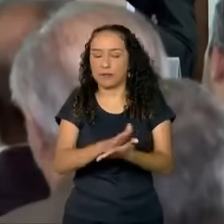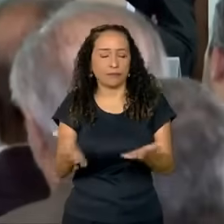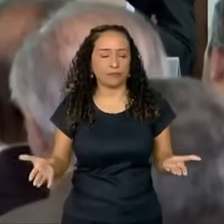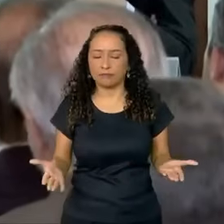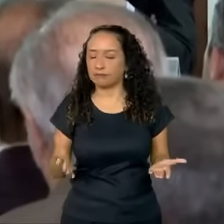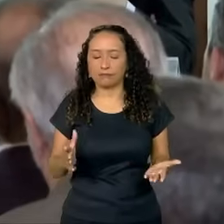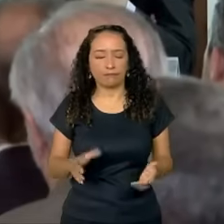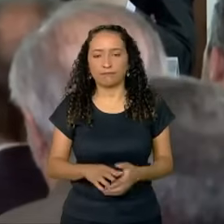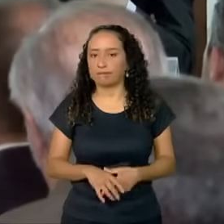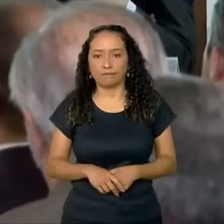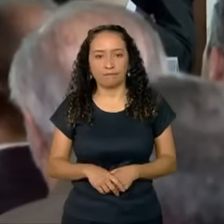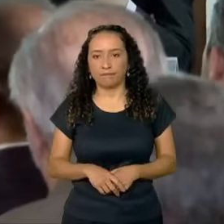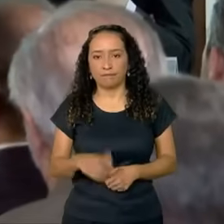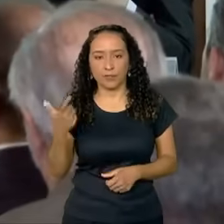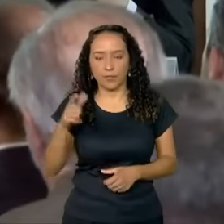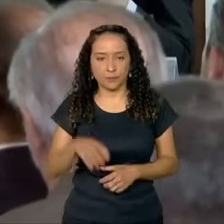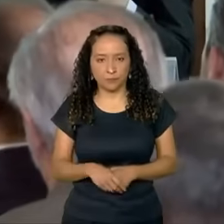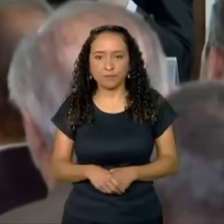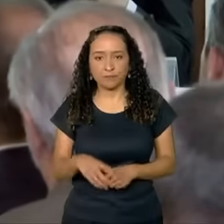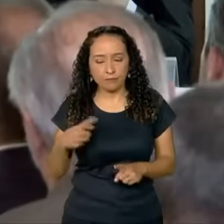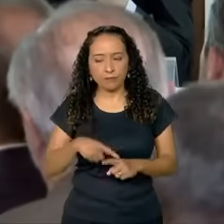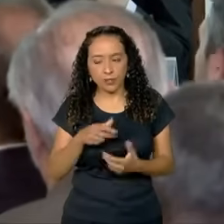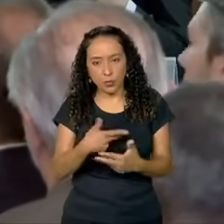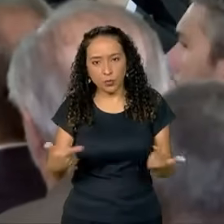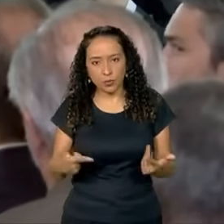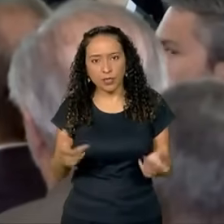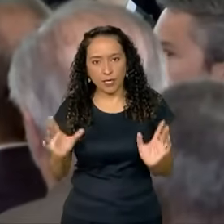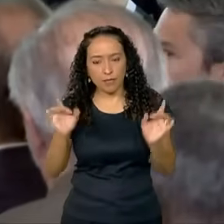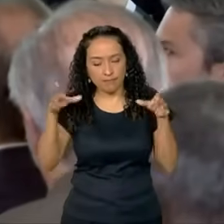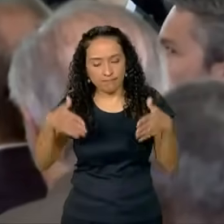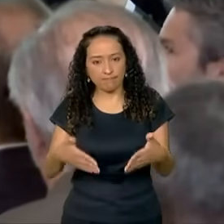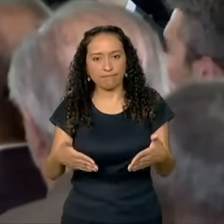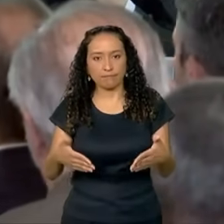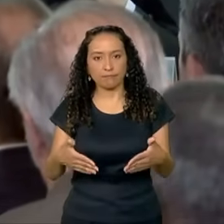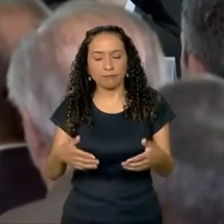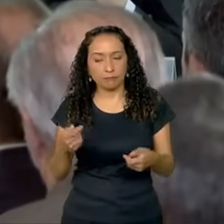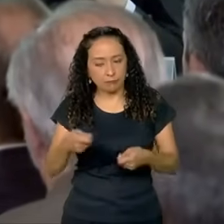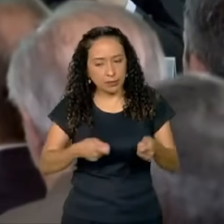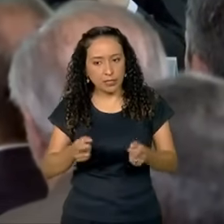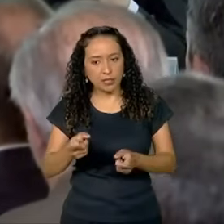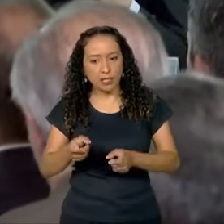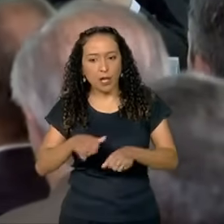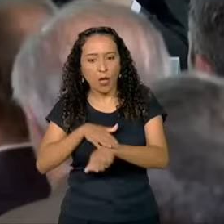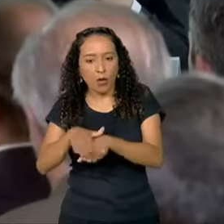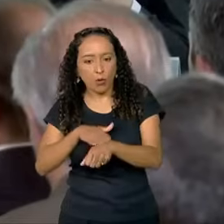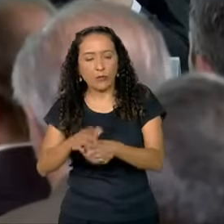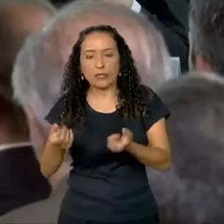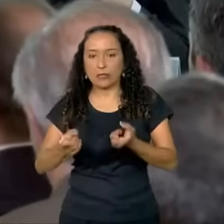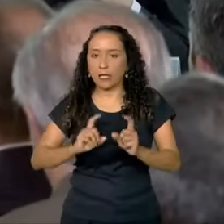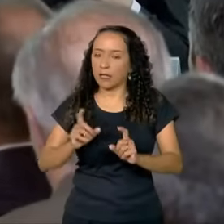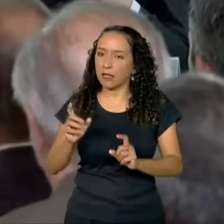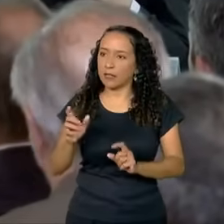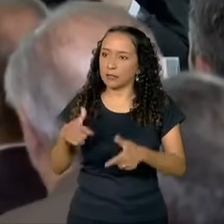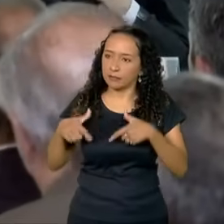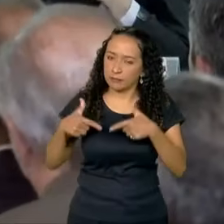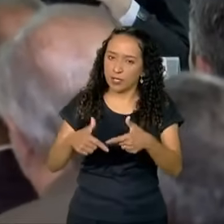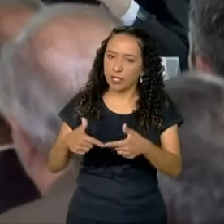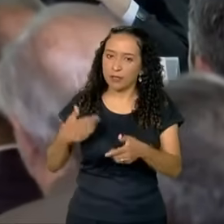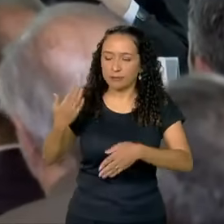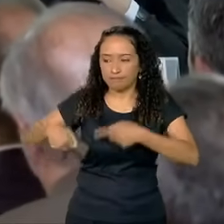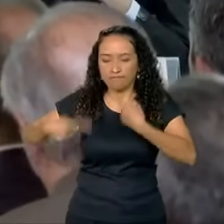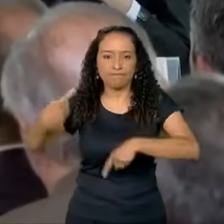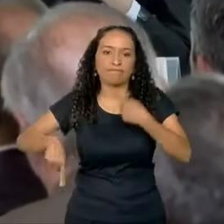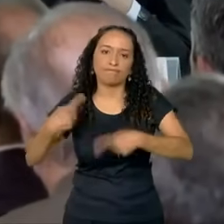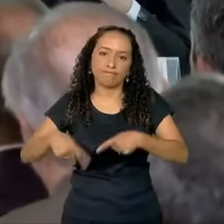vão exigir excepcionalidades, vamos ter que trabalhar nessa lógica. Depois, nós vamos chegar nesse plano de